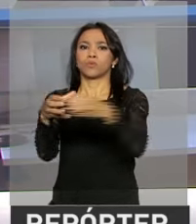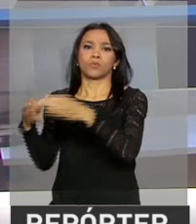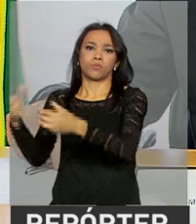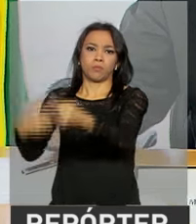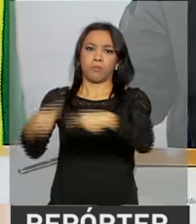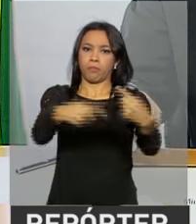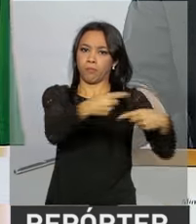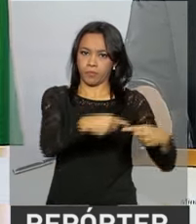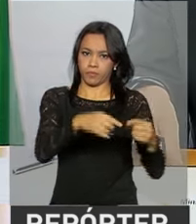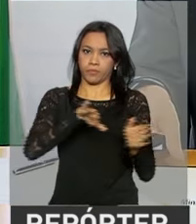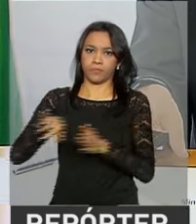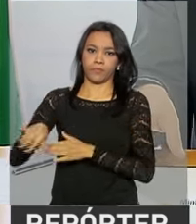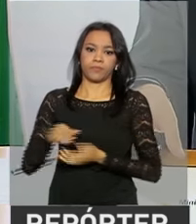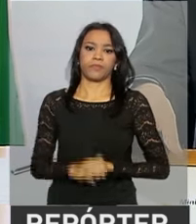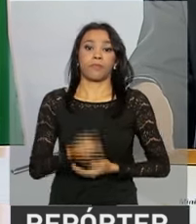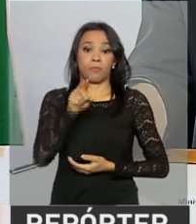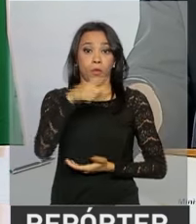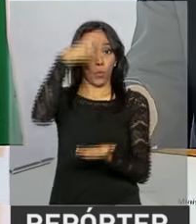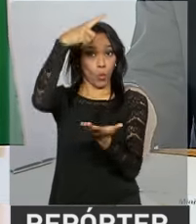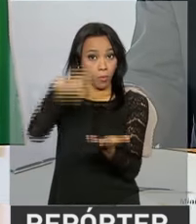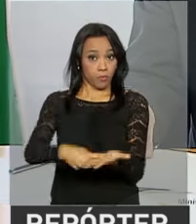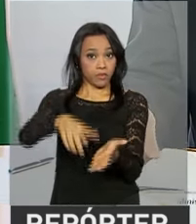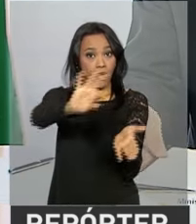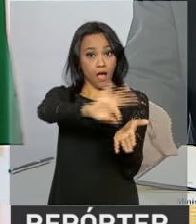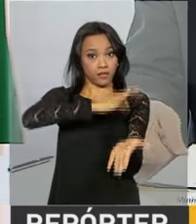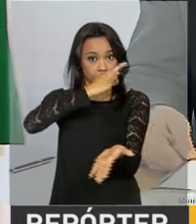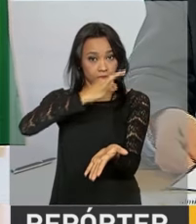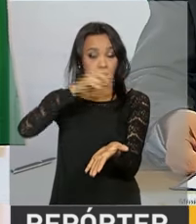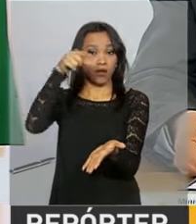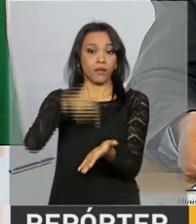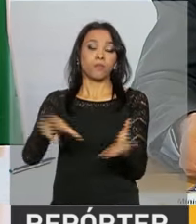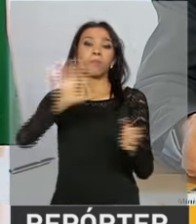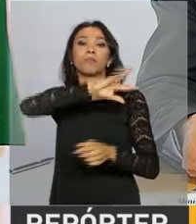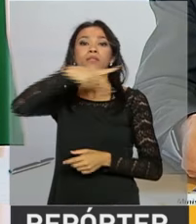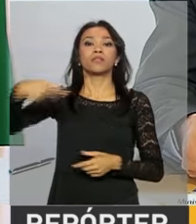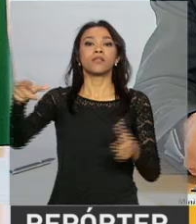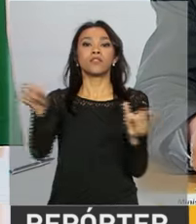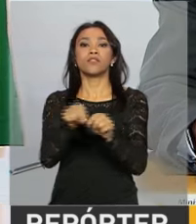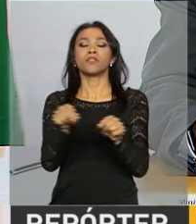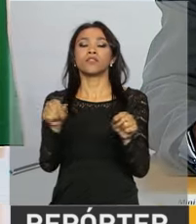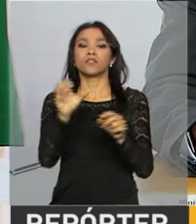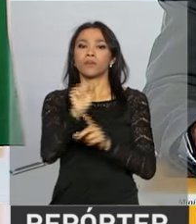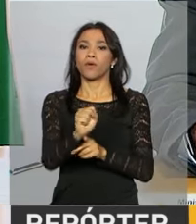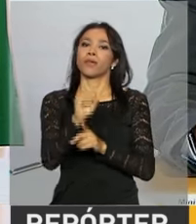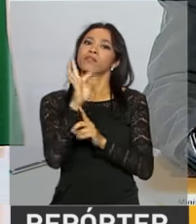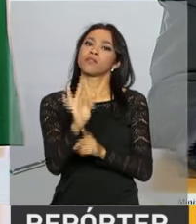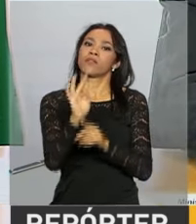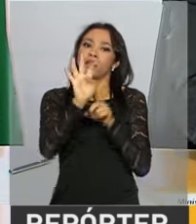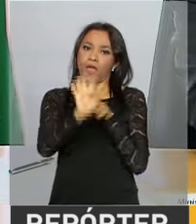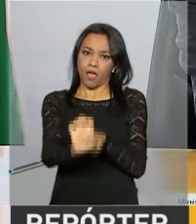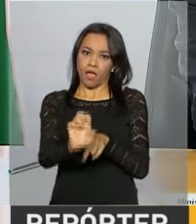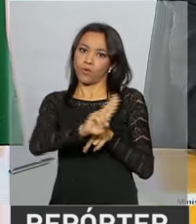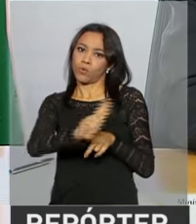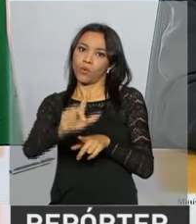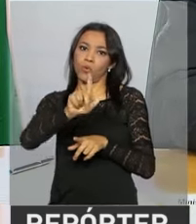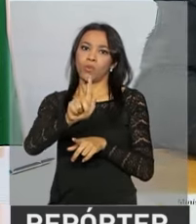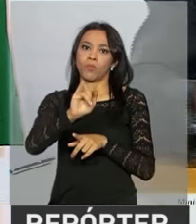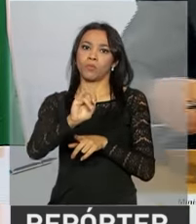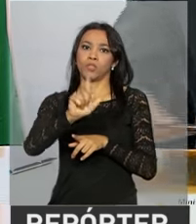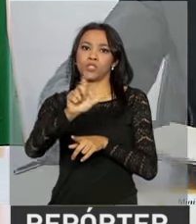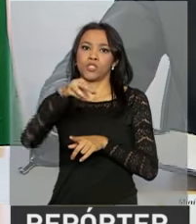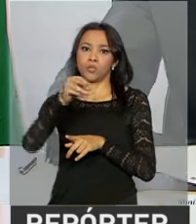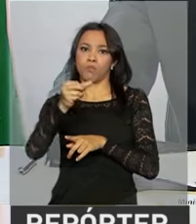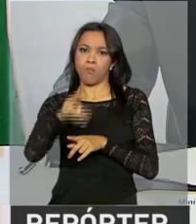partidos um acordo assinado pelo presidente do Tribunal Superior Eleitoral Ministro Gilmar Mendes e o